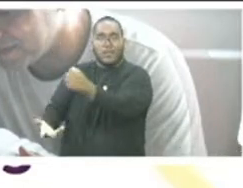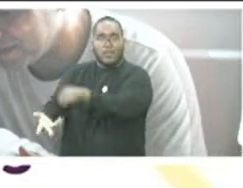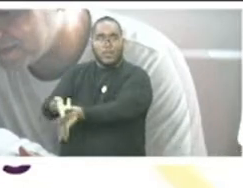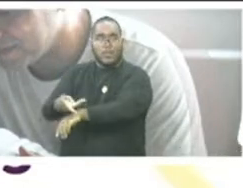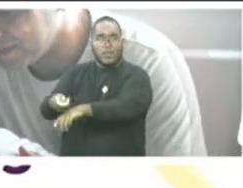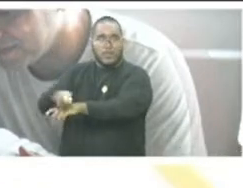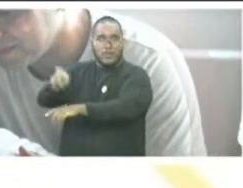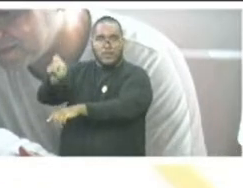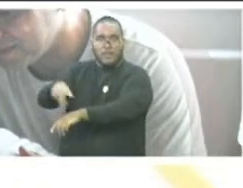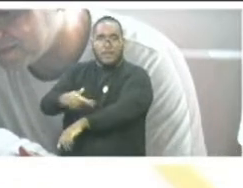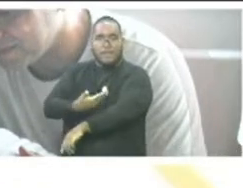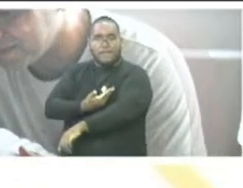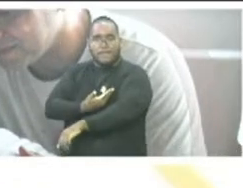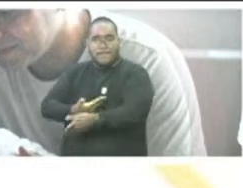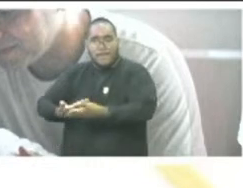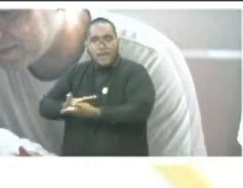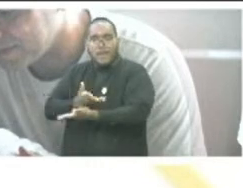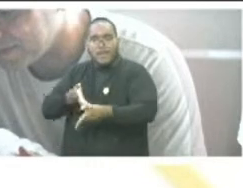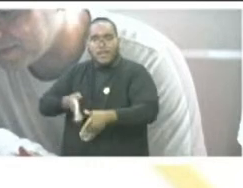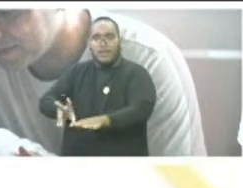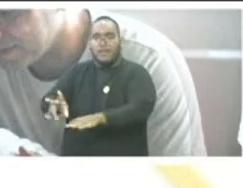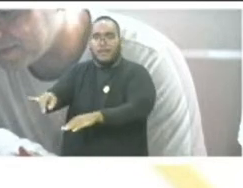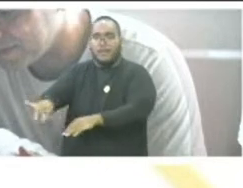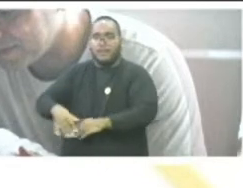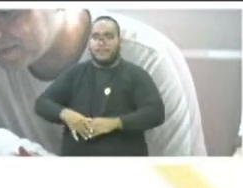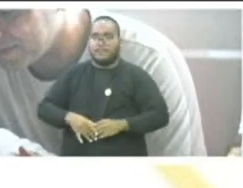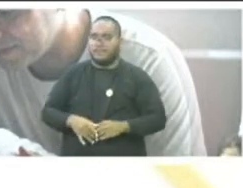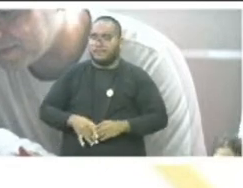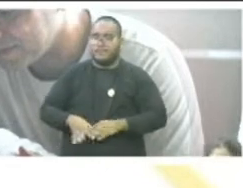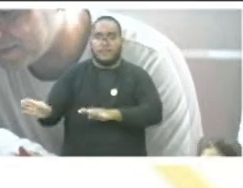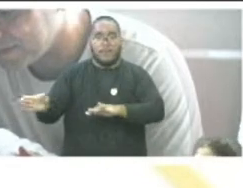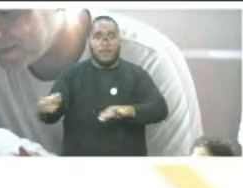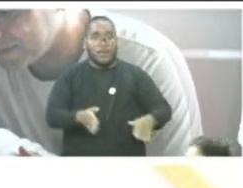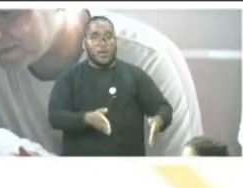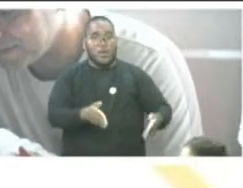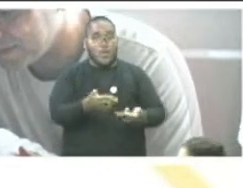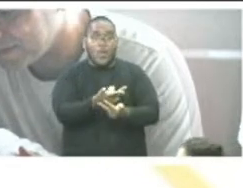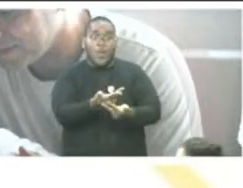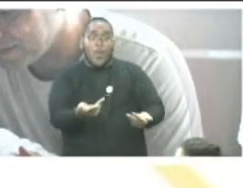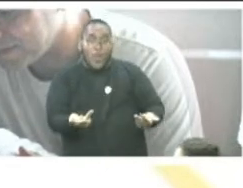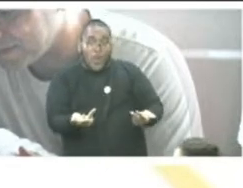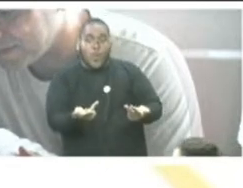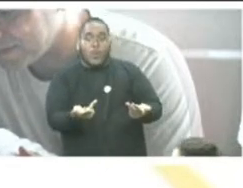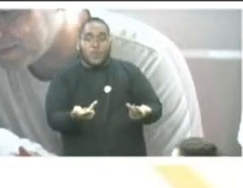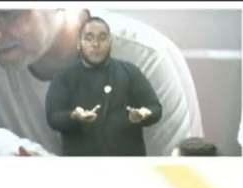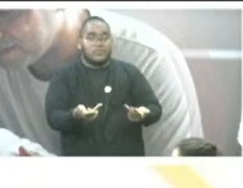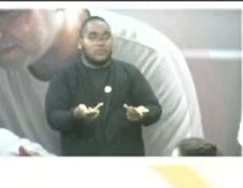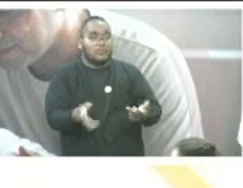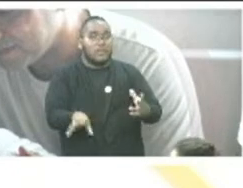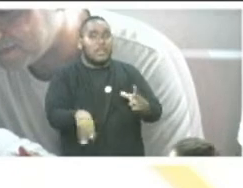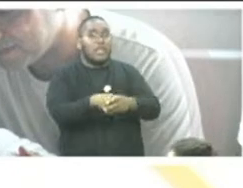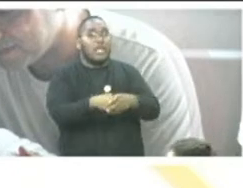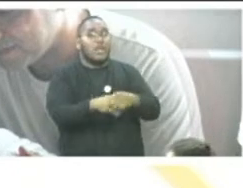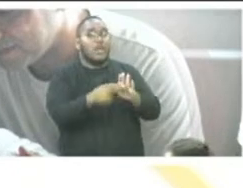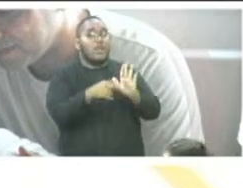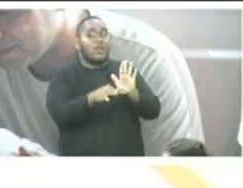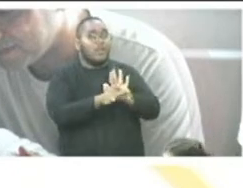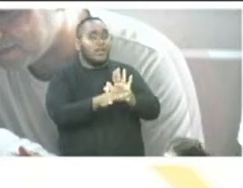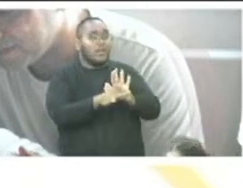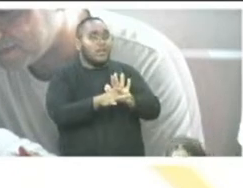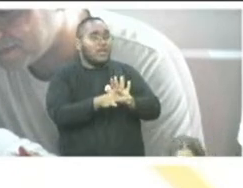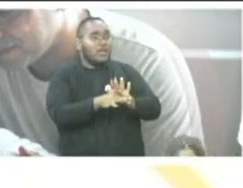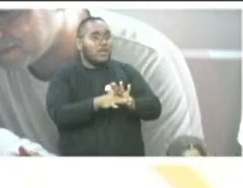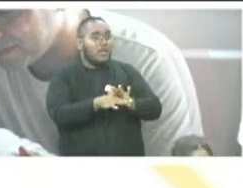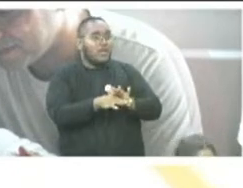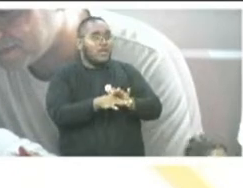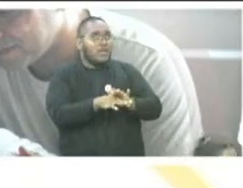recém-nascido. Uma coisa que a gente trouxe dentro A nota técnica de contato pele a pele, e que isso